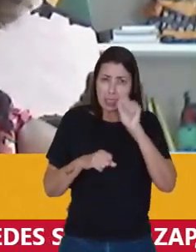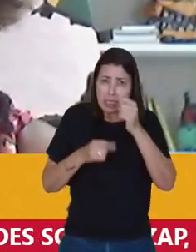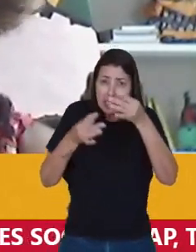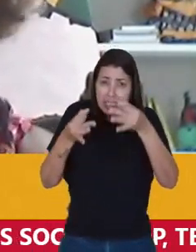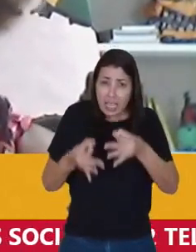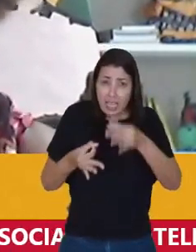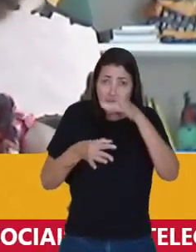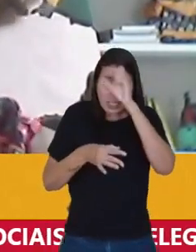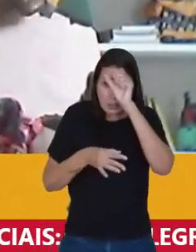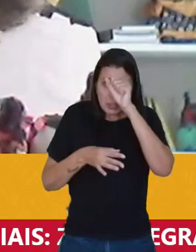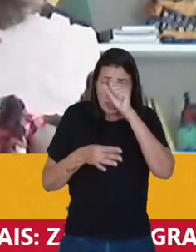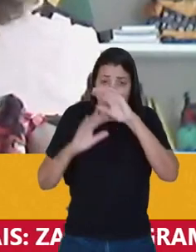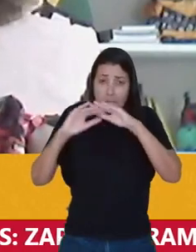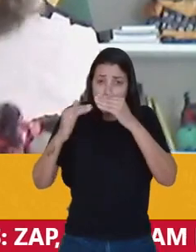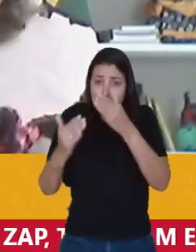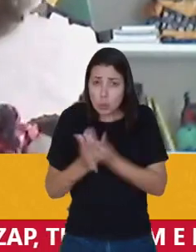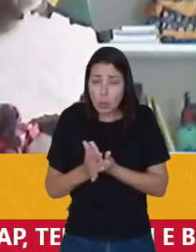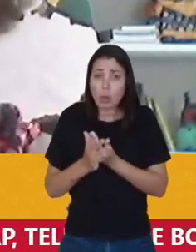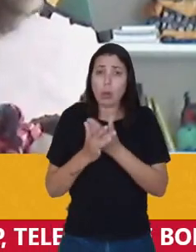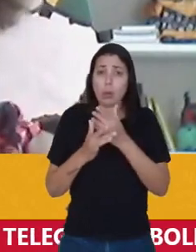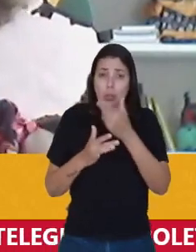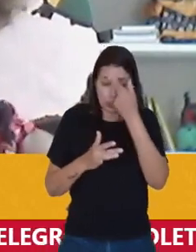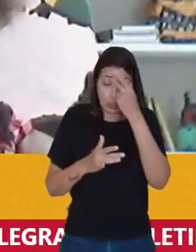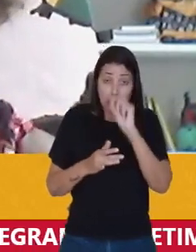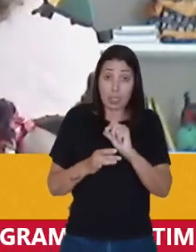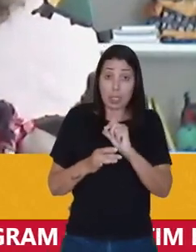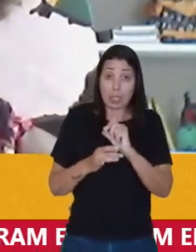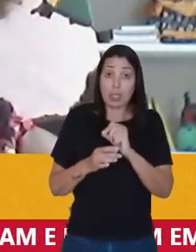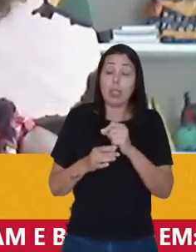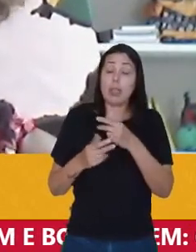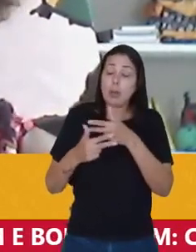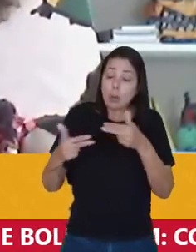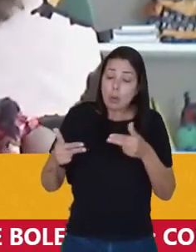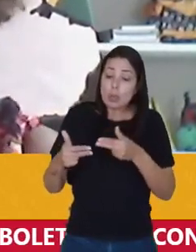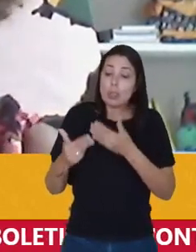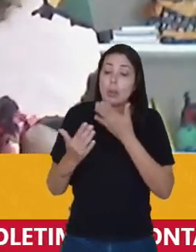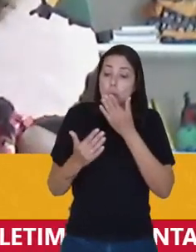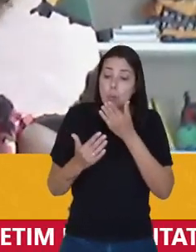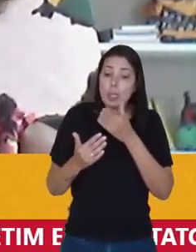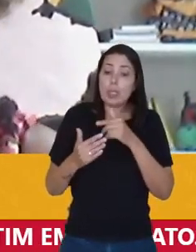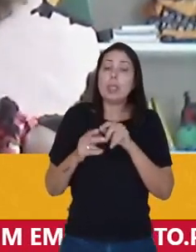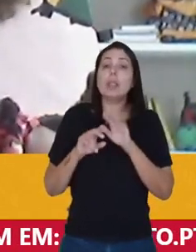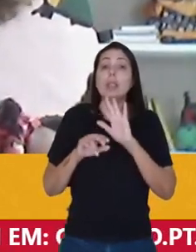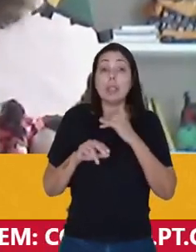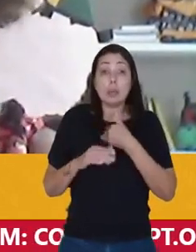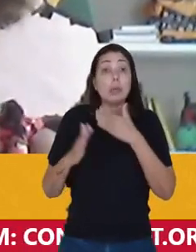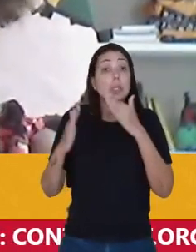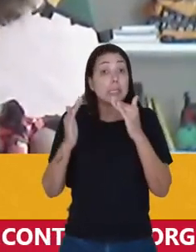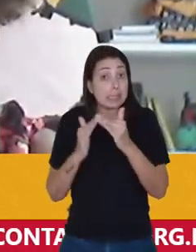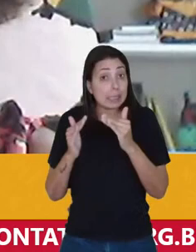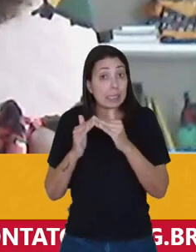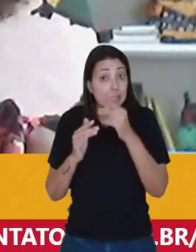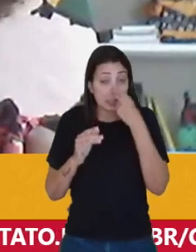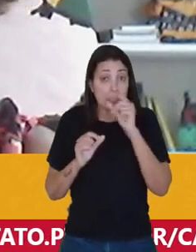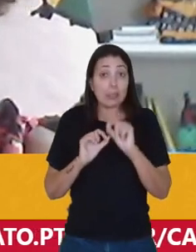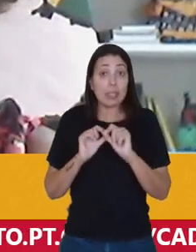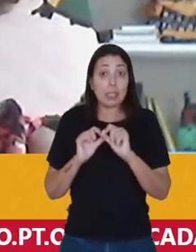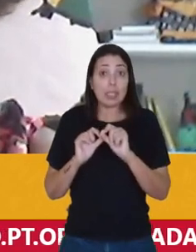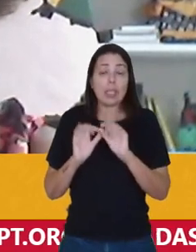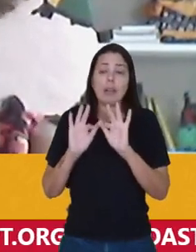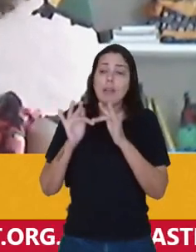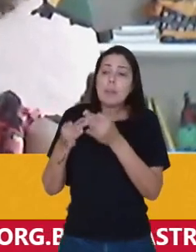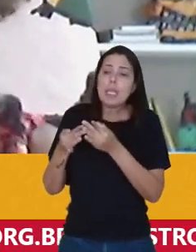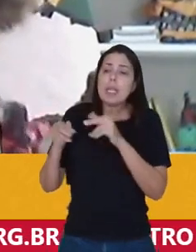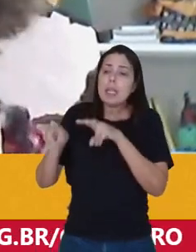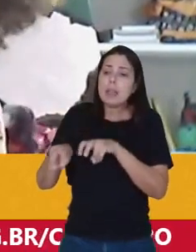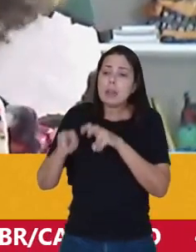gente tinha que aprender na escola, que quem põe comida na nossa mesa é o agricultor, a